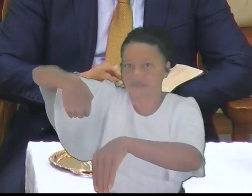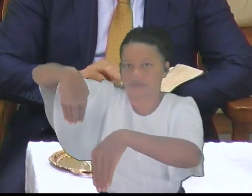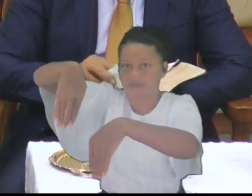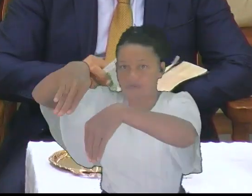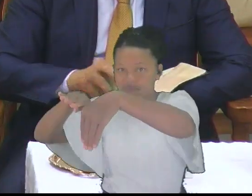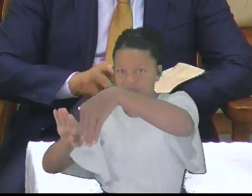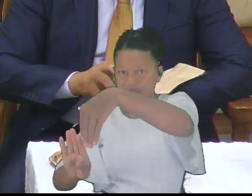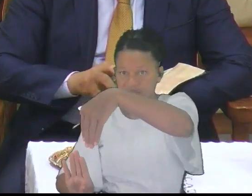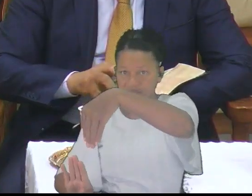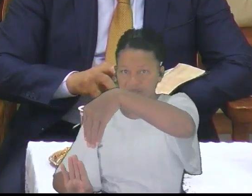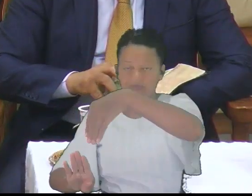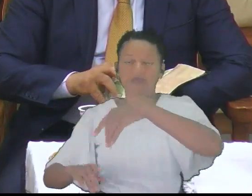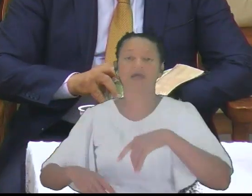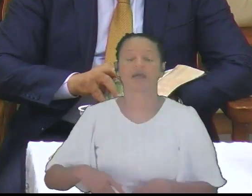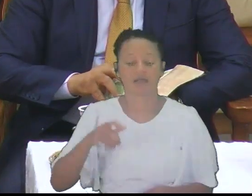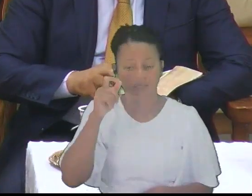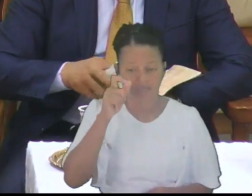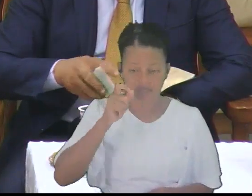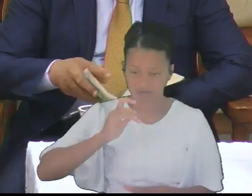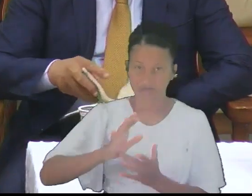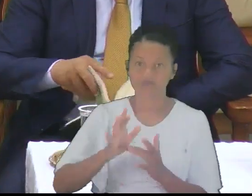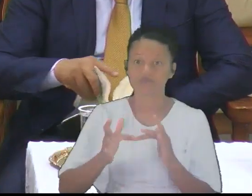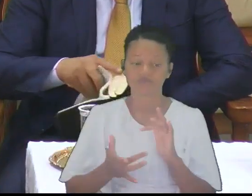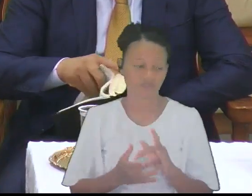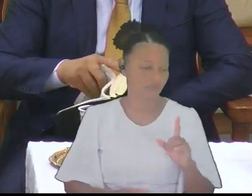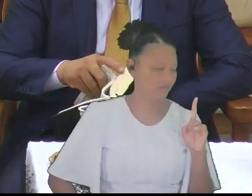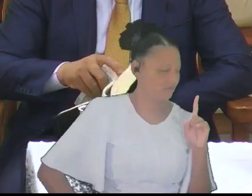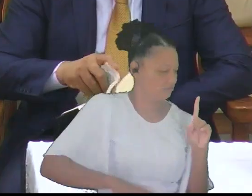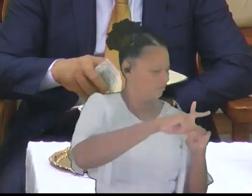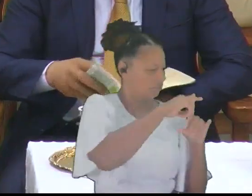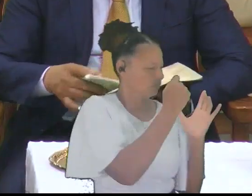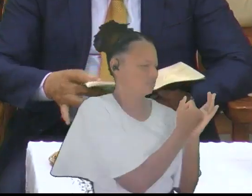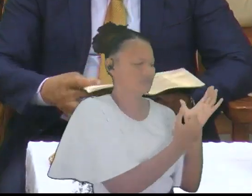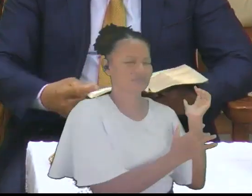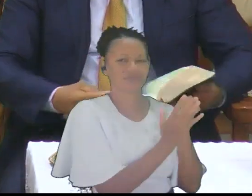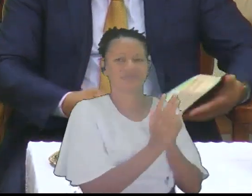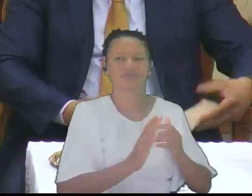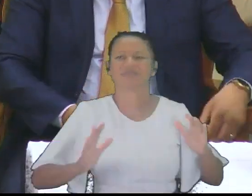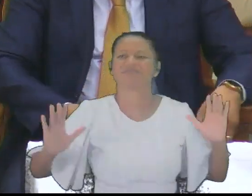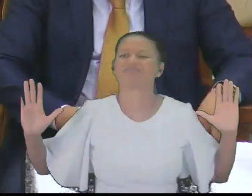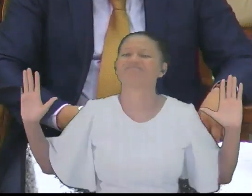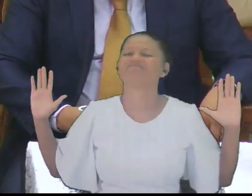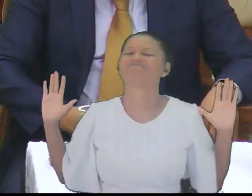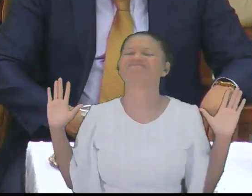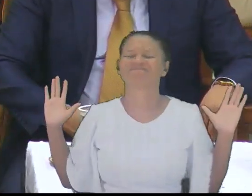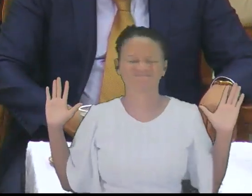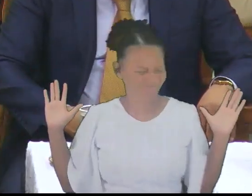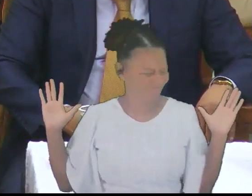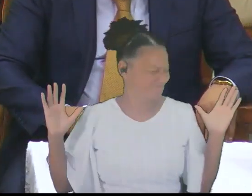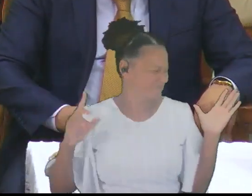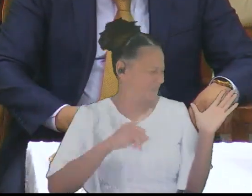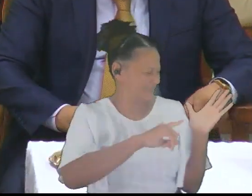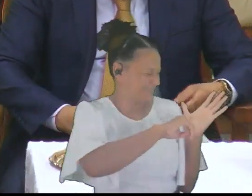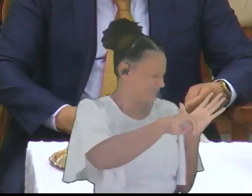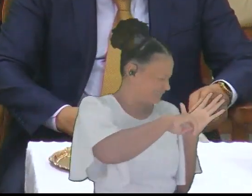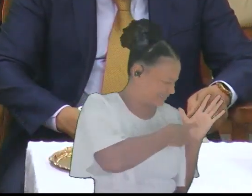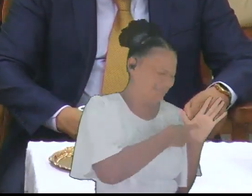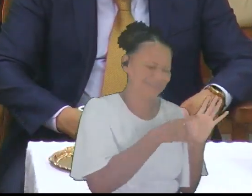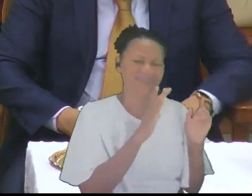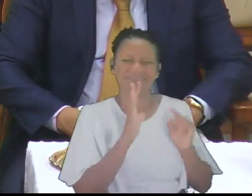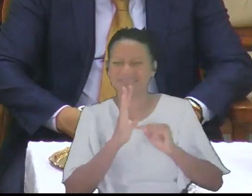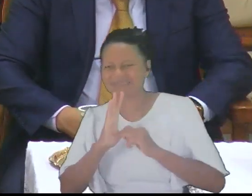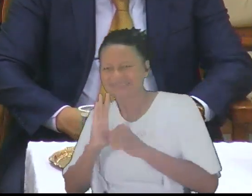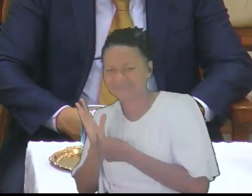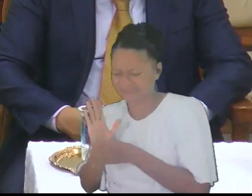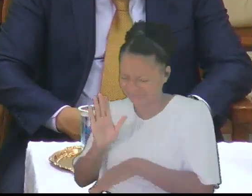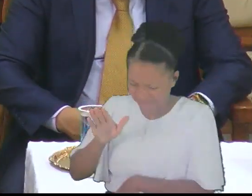E interessante que Jesus estava na cruz, Jesus estava com as mãos furadas, Jesus estava com os pés